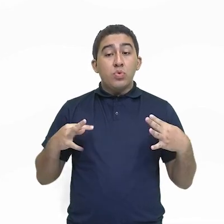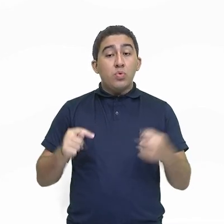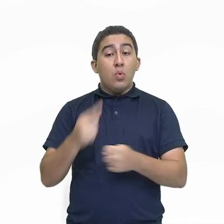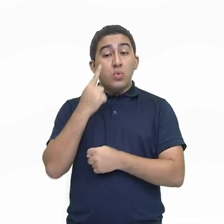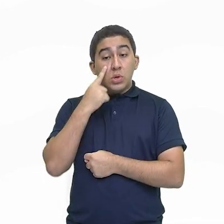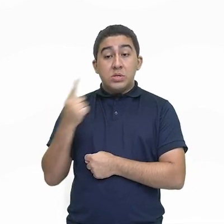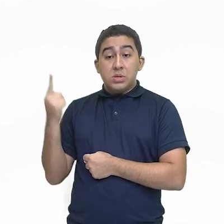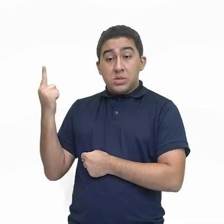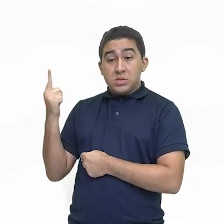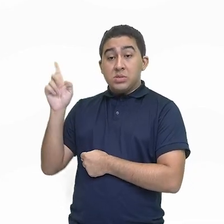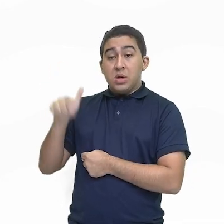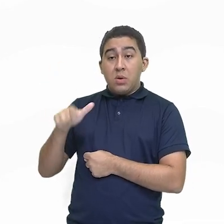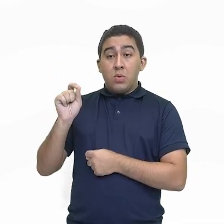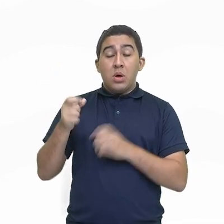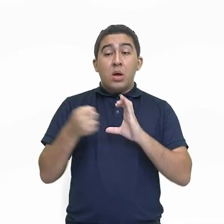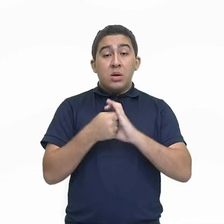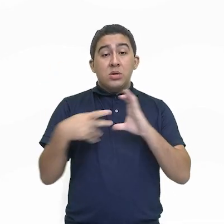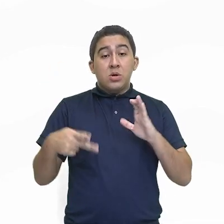Todos esses são